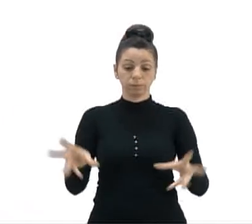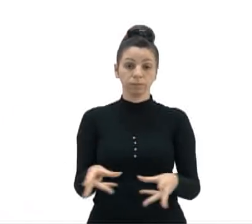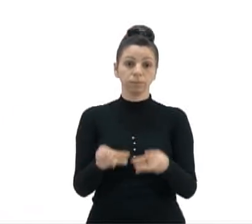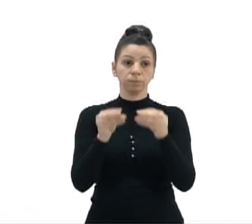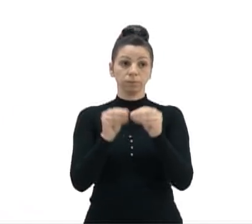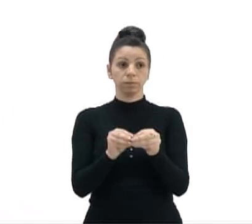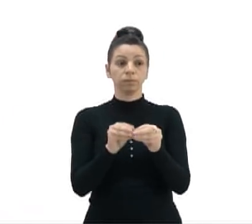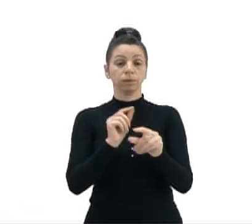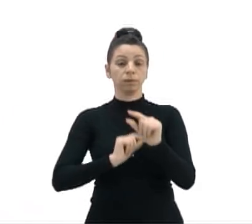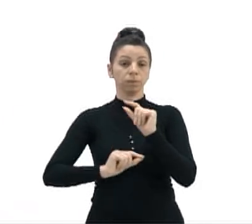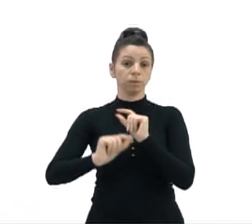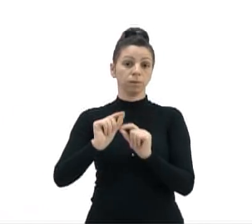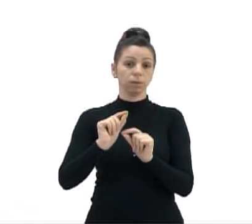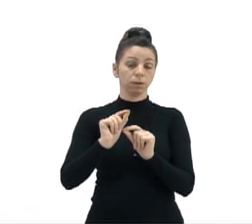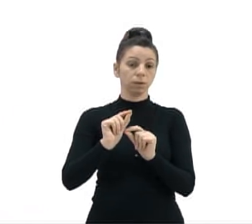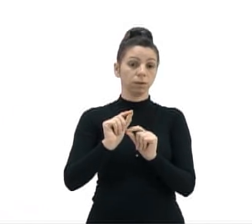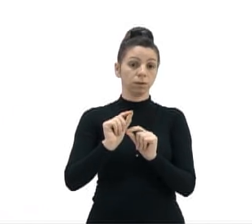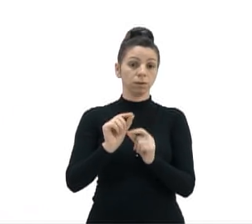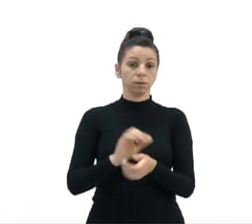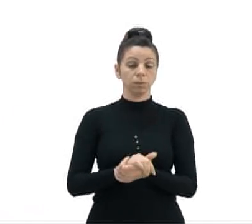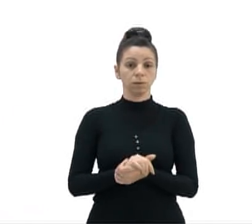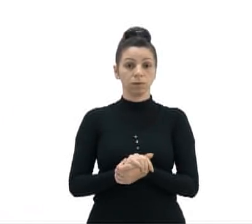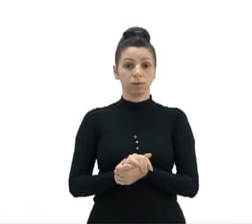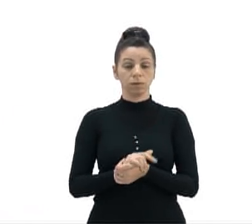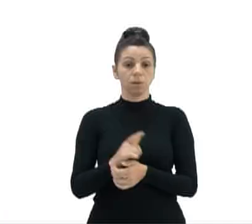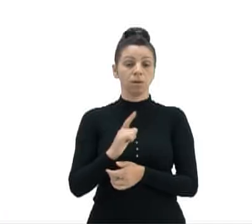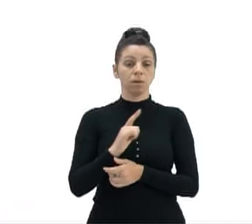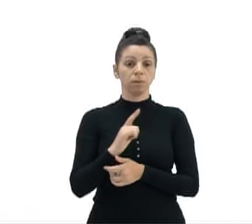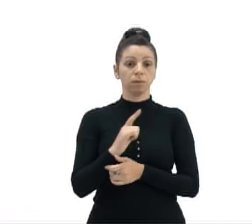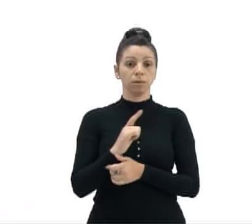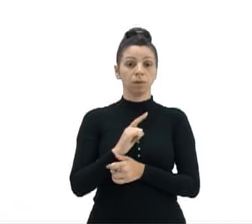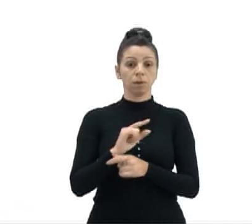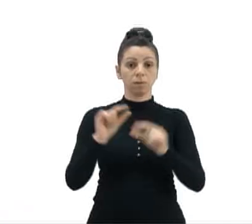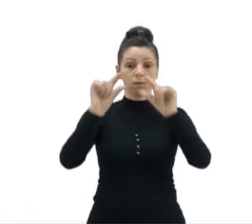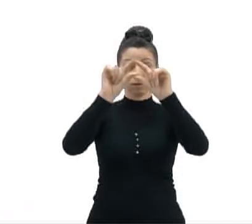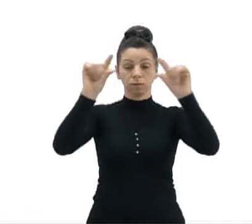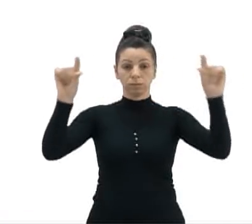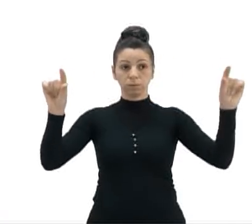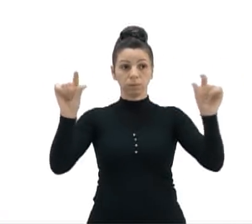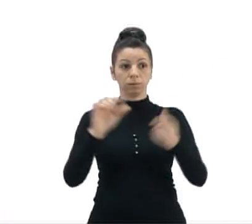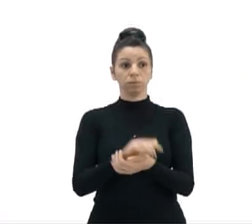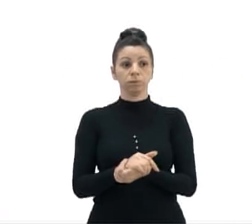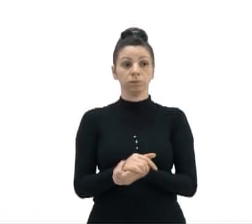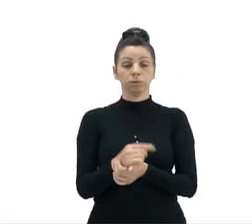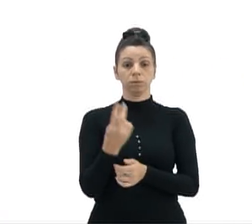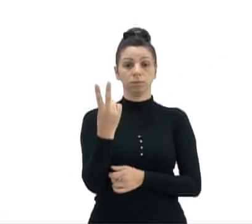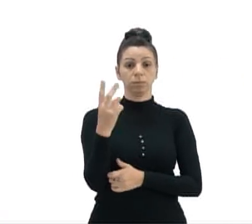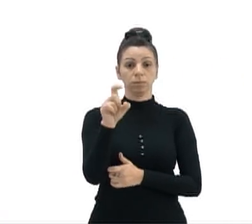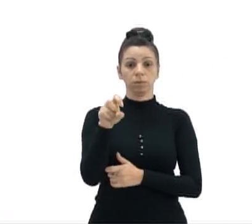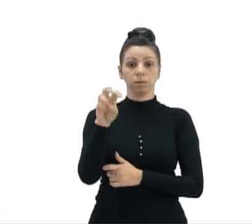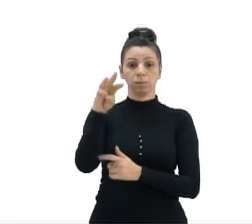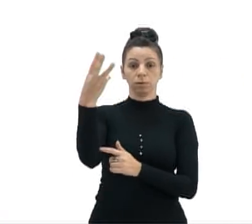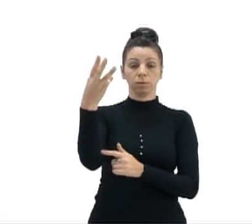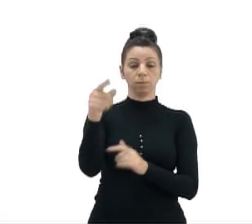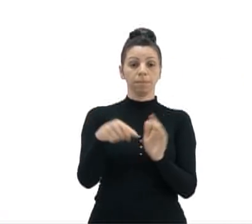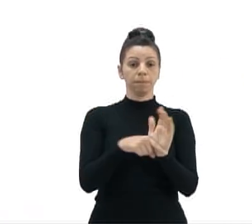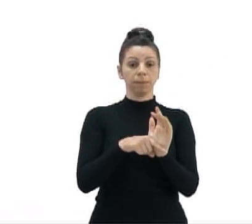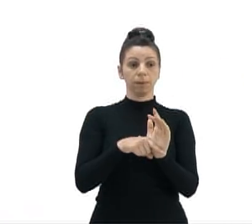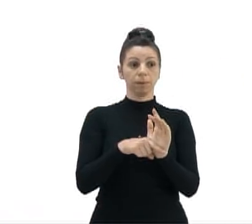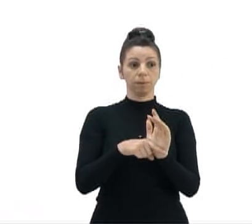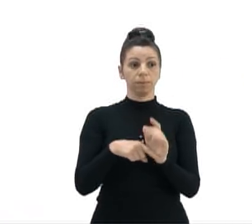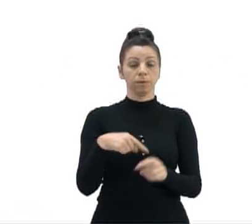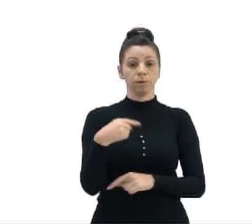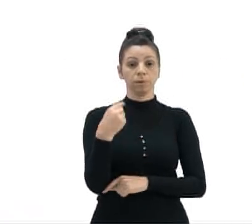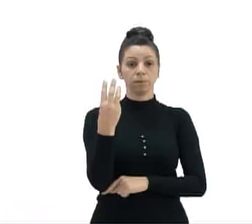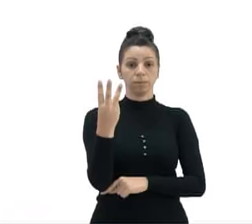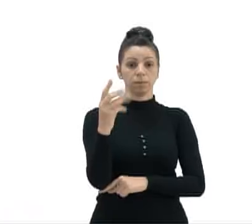nas seguintes expressões. Eu tenho duas expressões, 2x ao cubo menos 3x ao cubo.